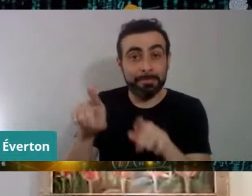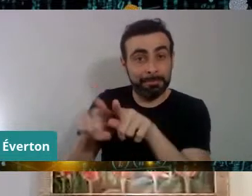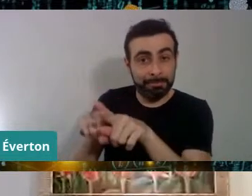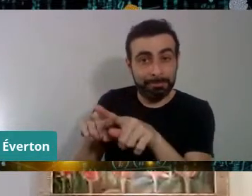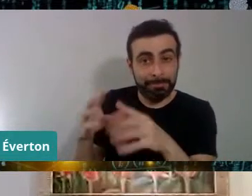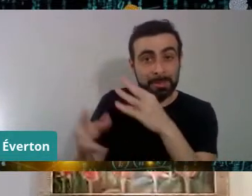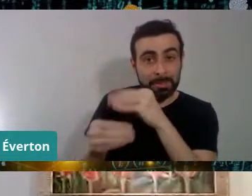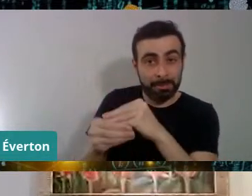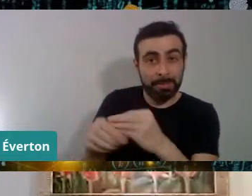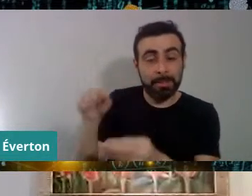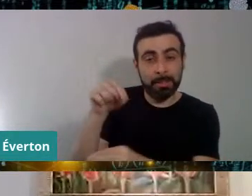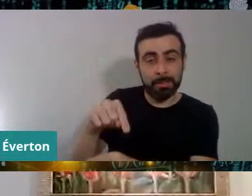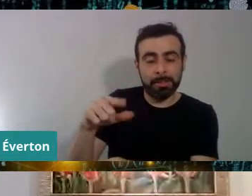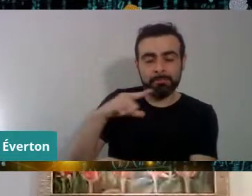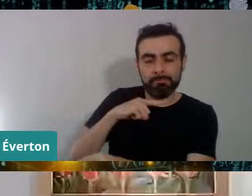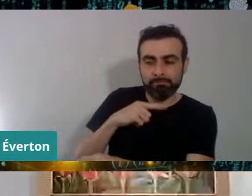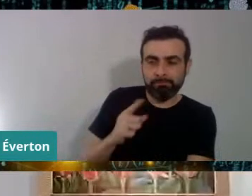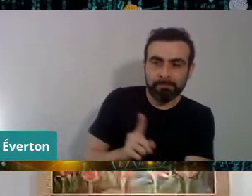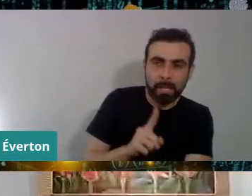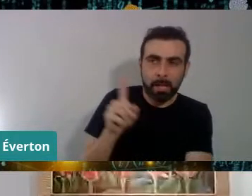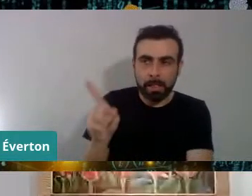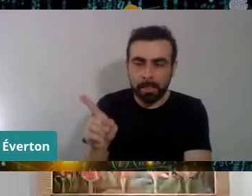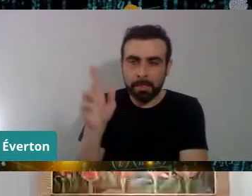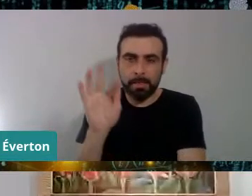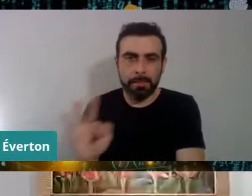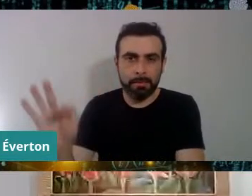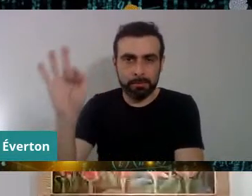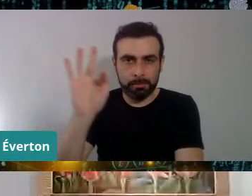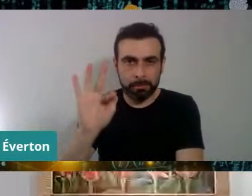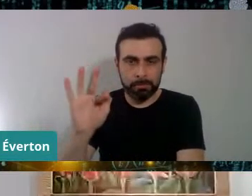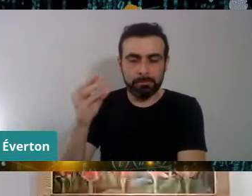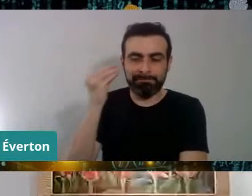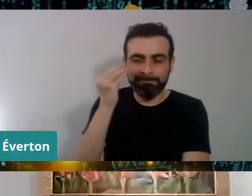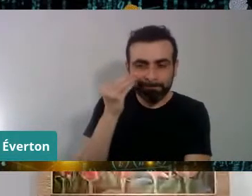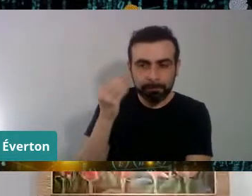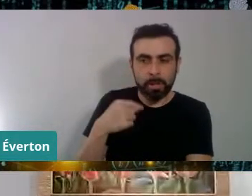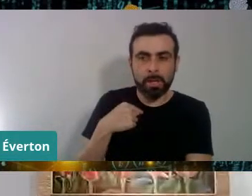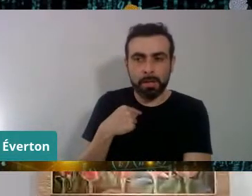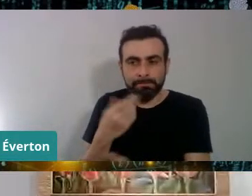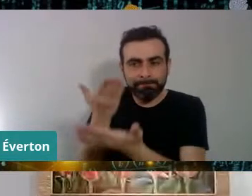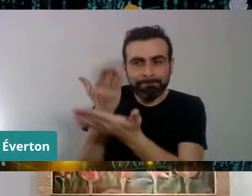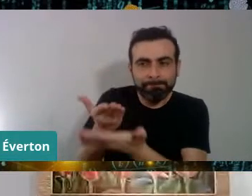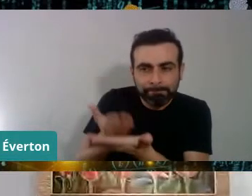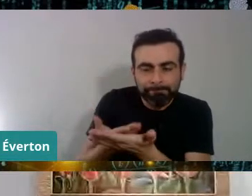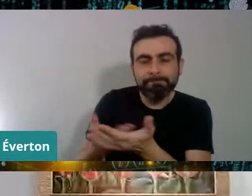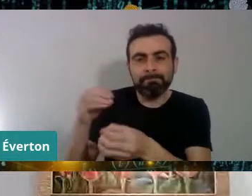que eu tive na faculdade ali, né? Durante o curso, sempre